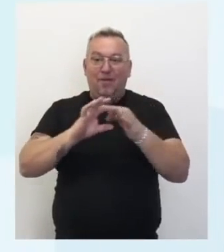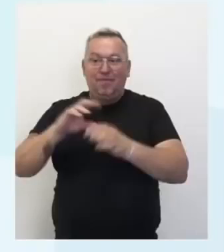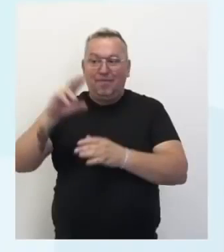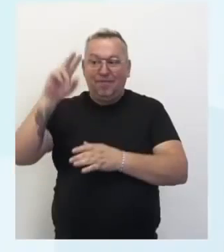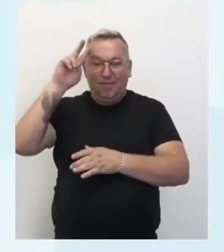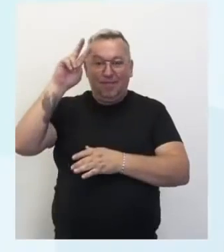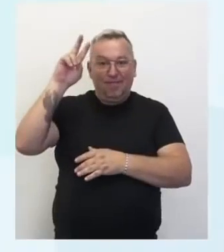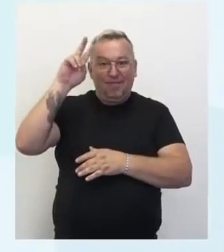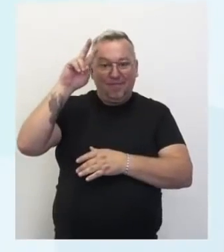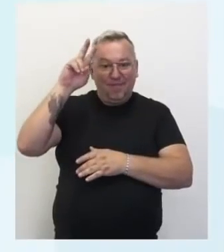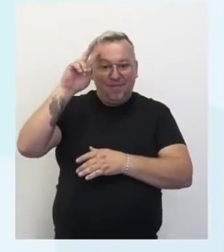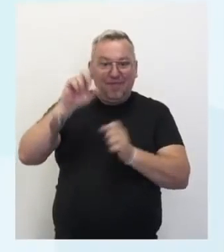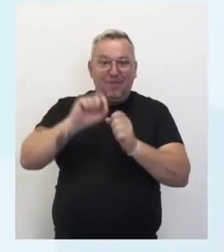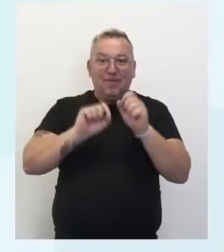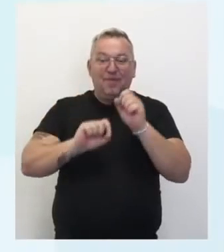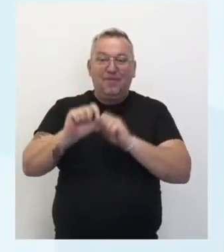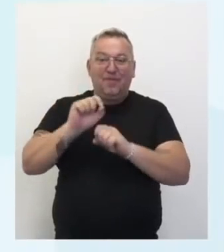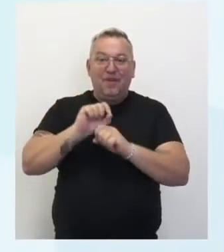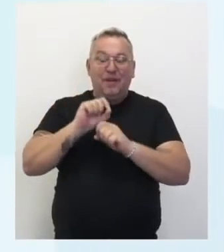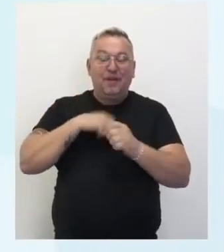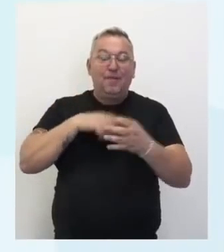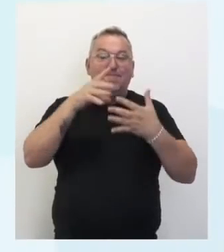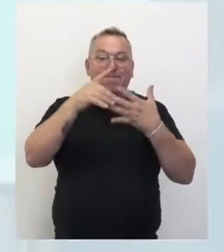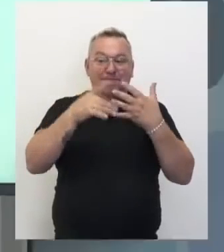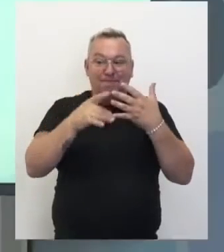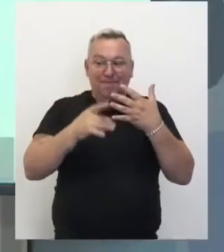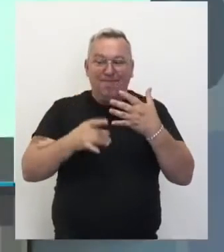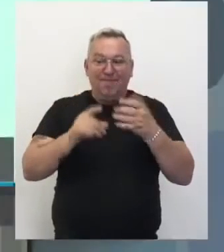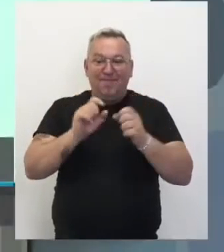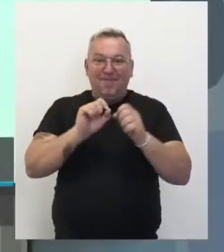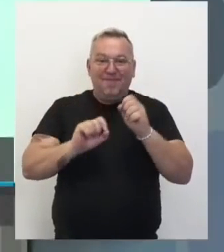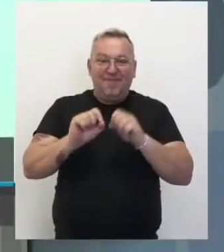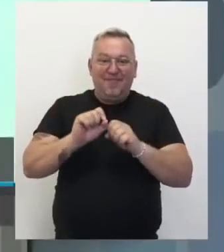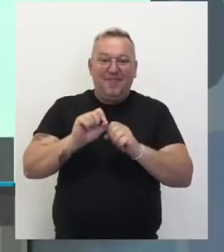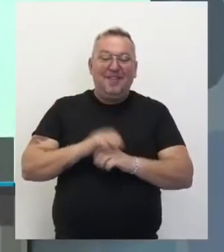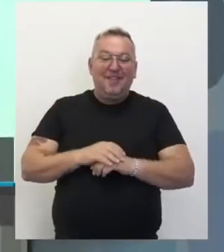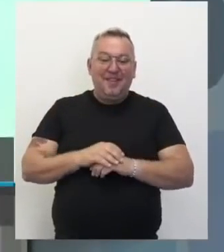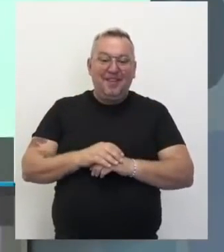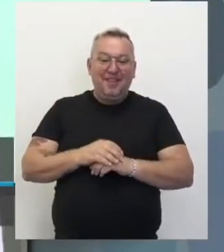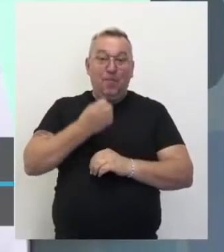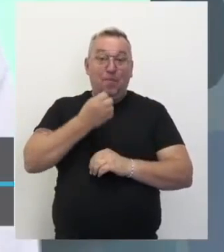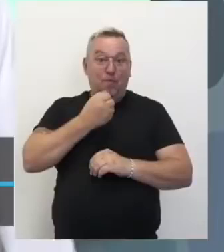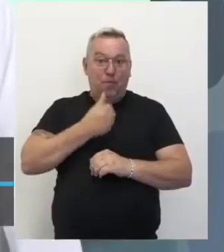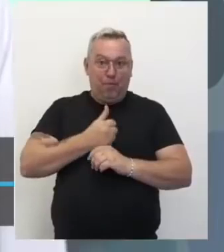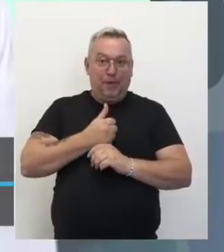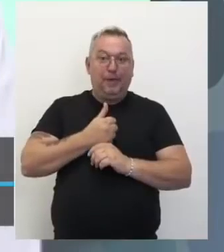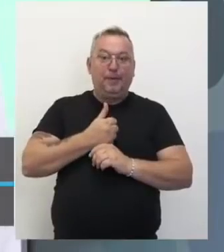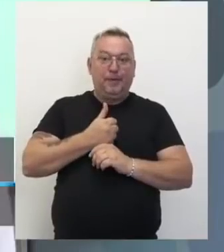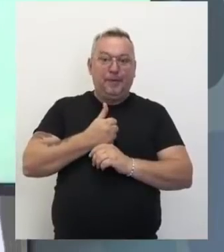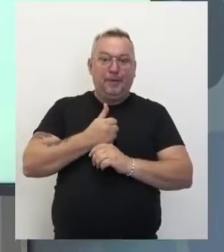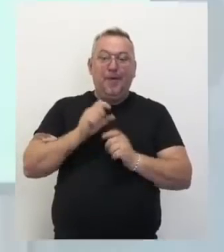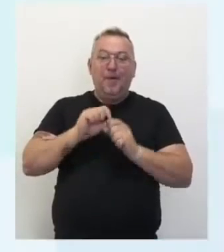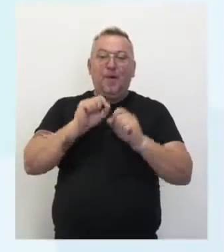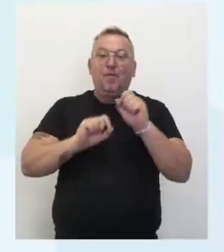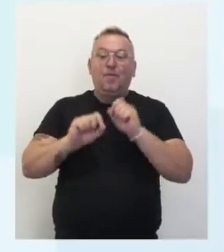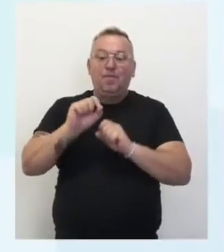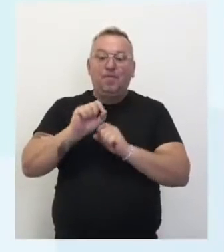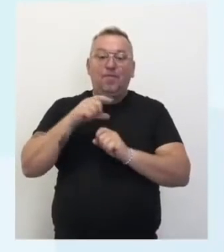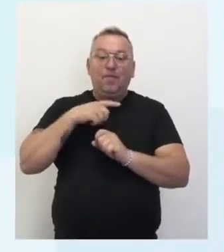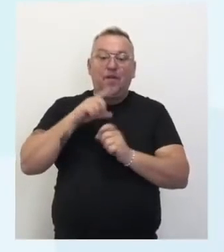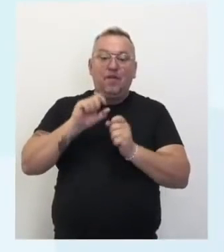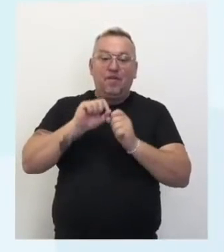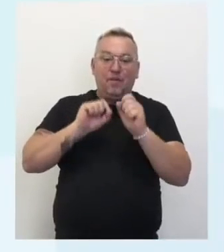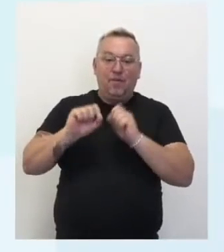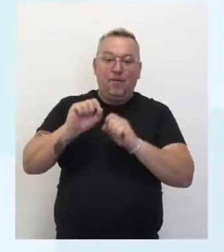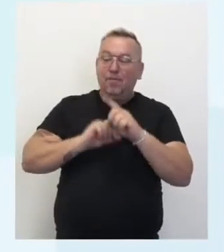Então a gente vai fazer um pouquinho de interdisciplinaridade aí também, né? Muito bem. Como que nós vamos fazer isso aí? Então, o que a gente tem que fazer?